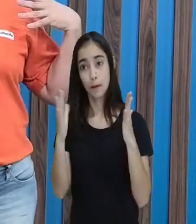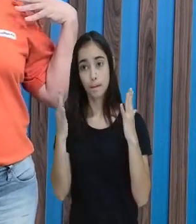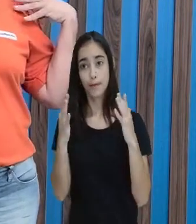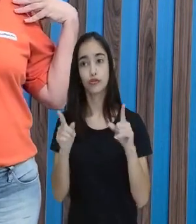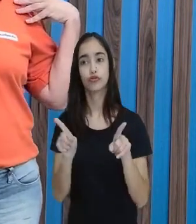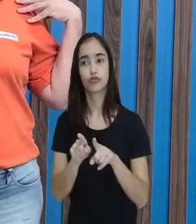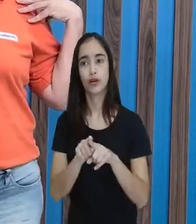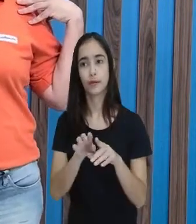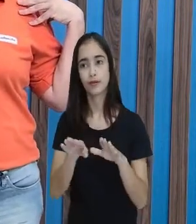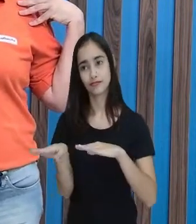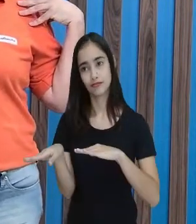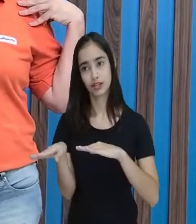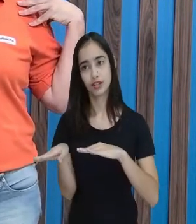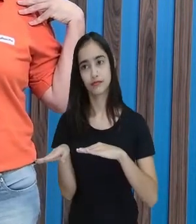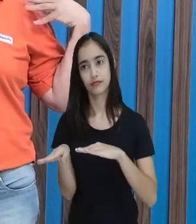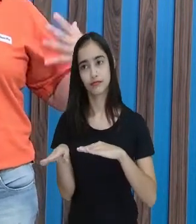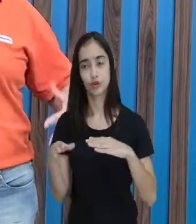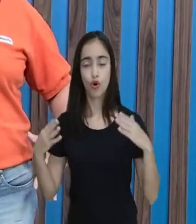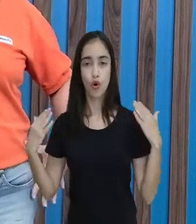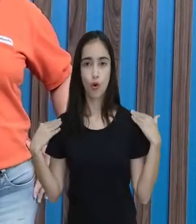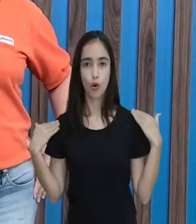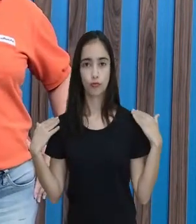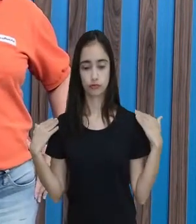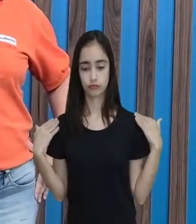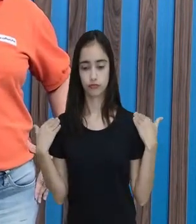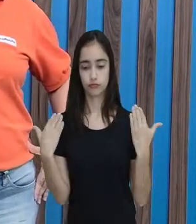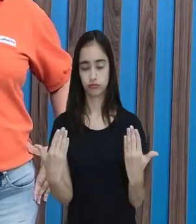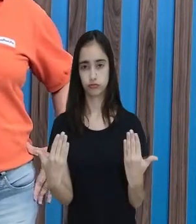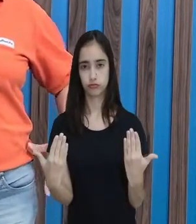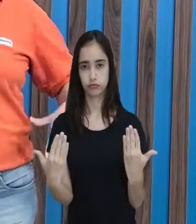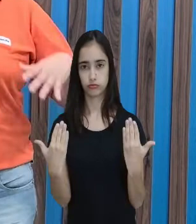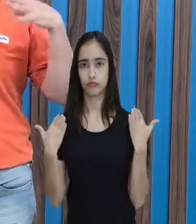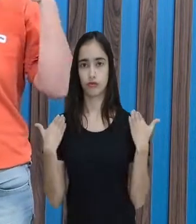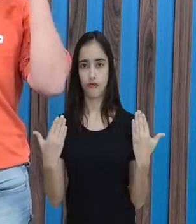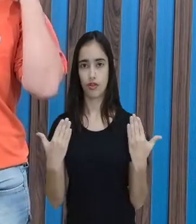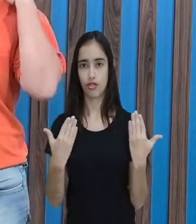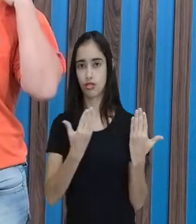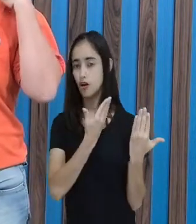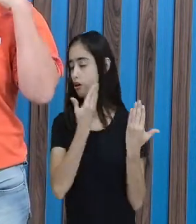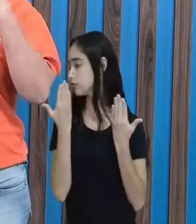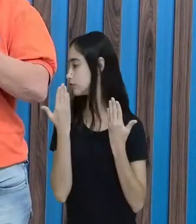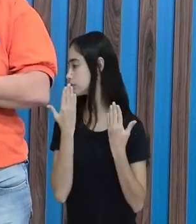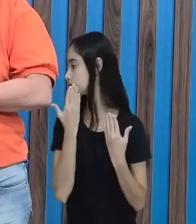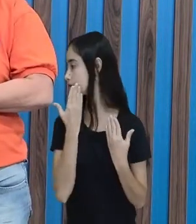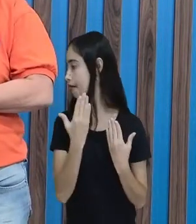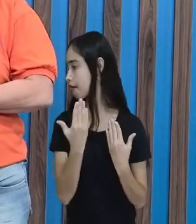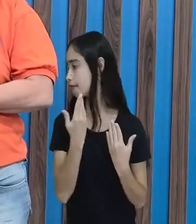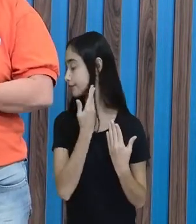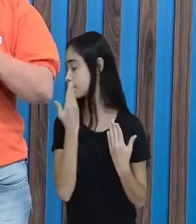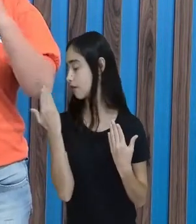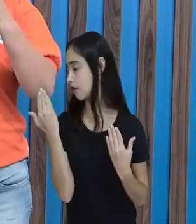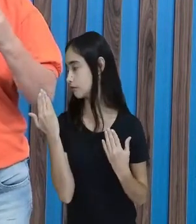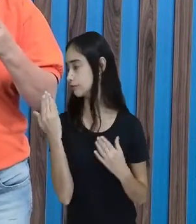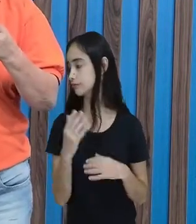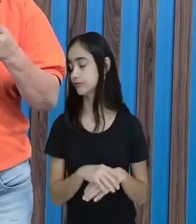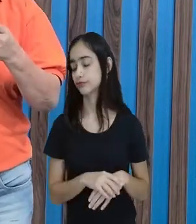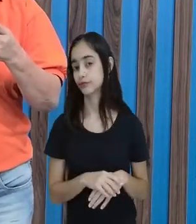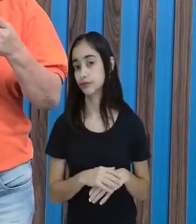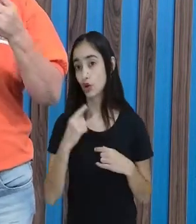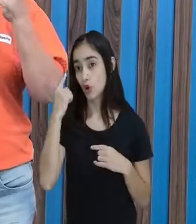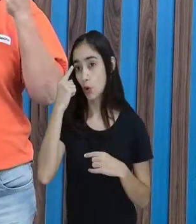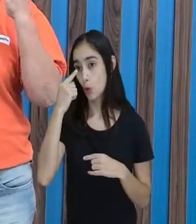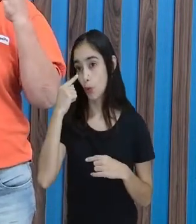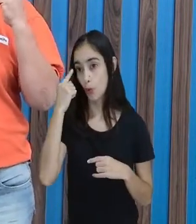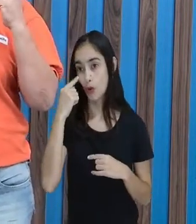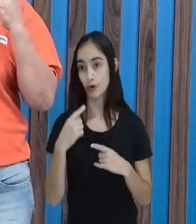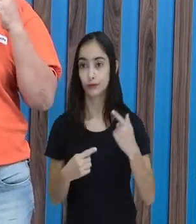o ombro de frente, os quadris também de frente e o rosto também de lado. E o olho,